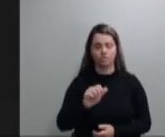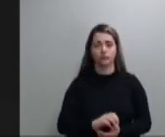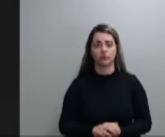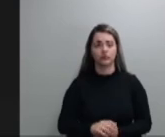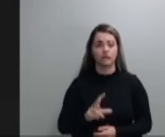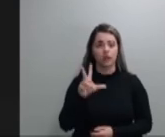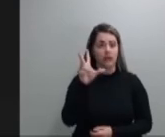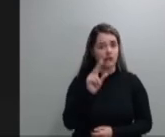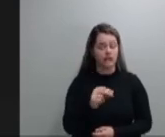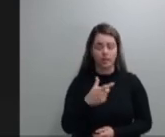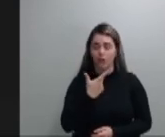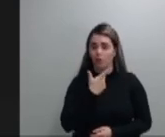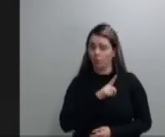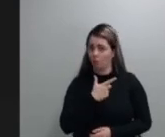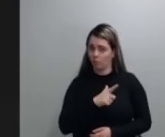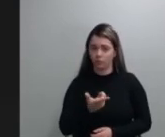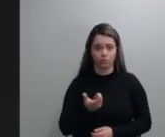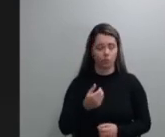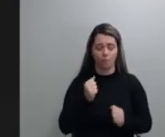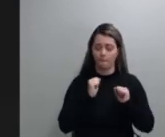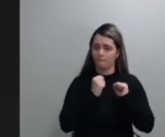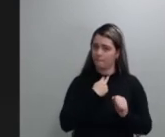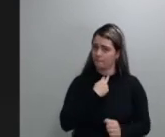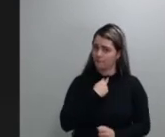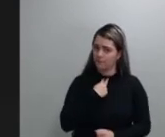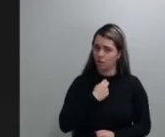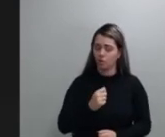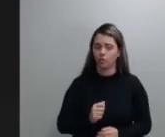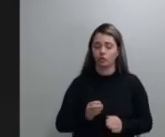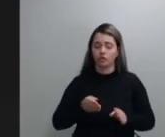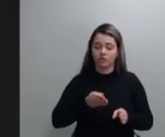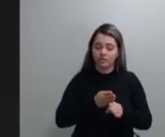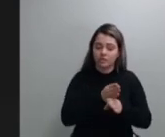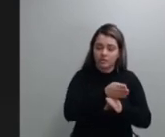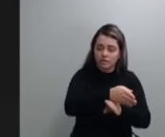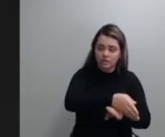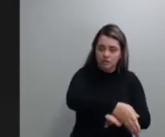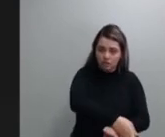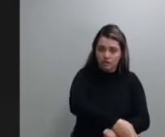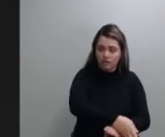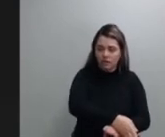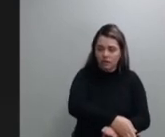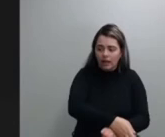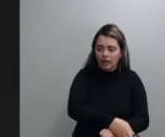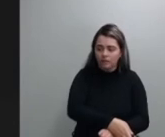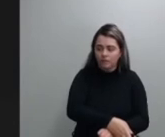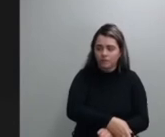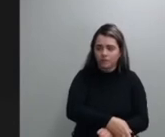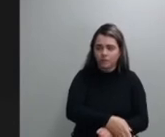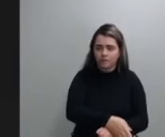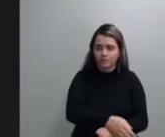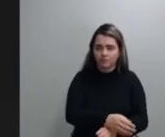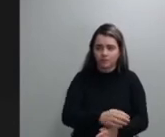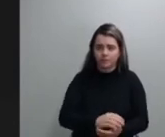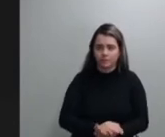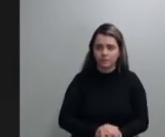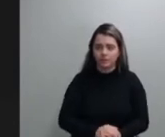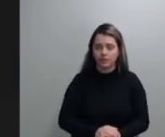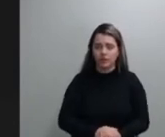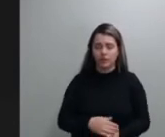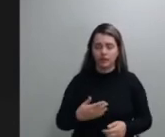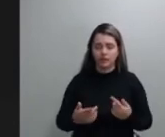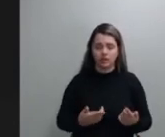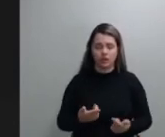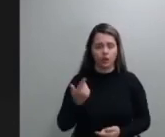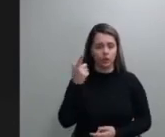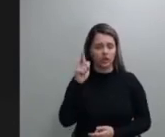permite ao adquirente acesso imediato nos negócios adquiridos muito menos qualquer ingerência ou influência